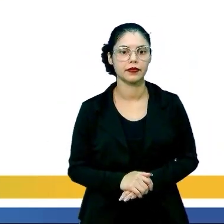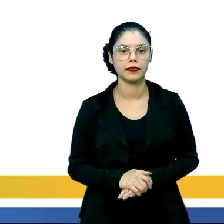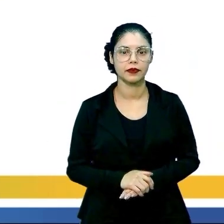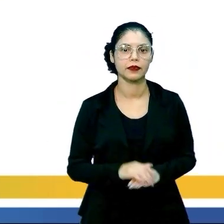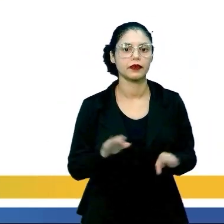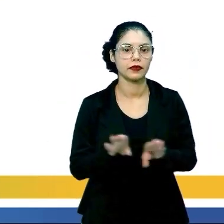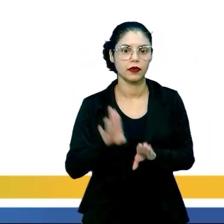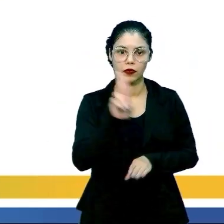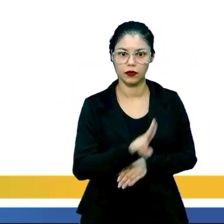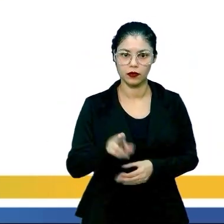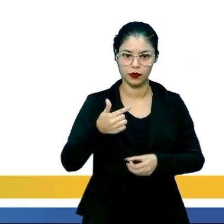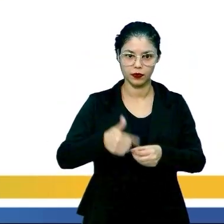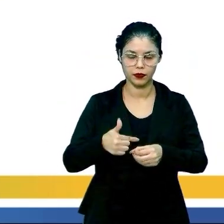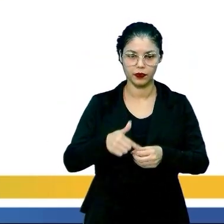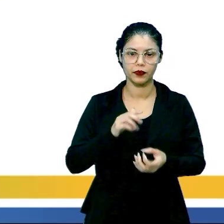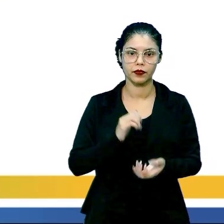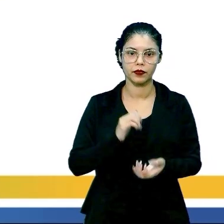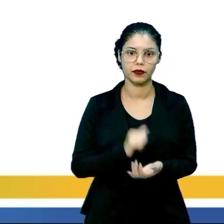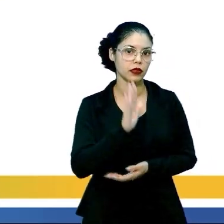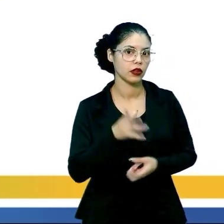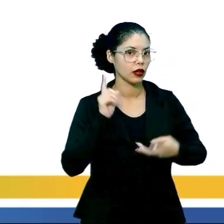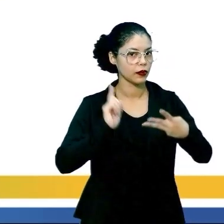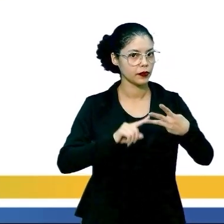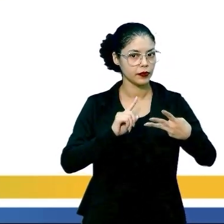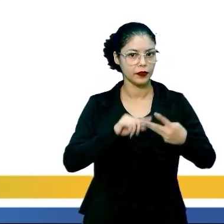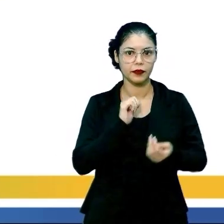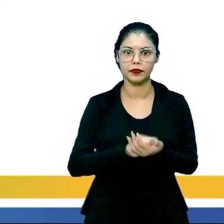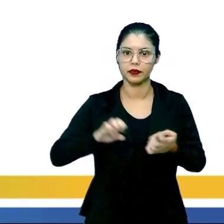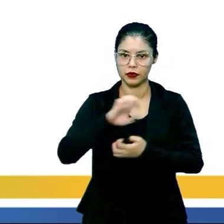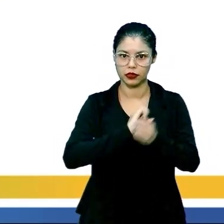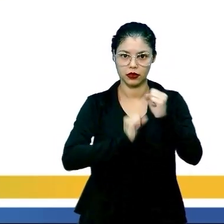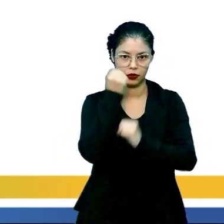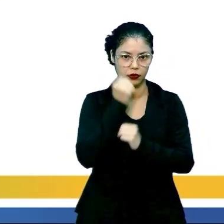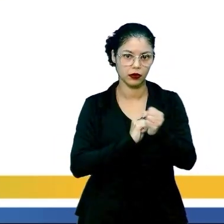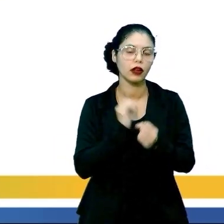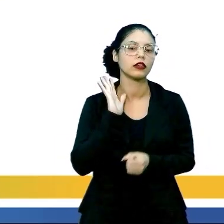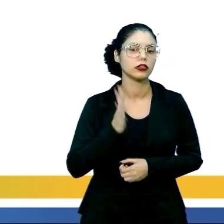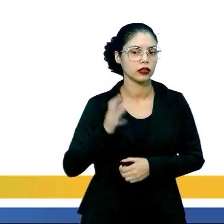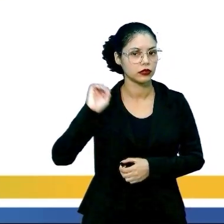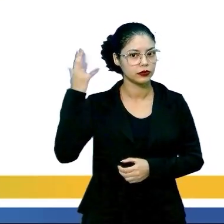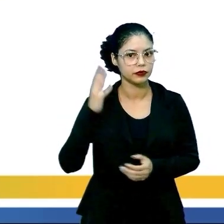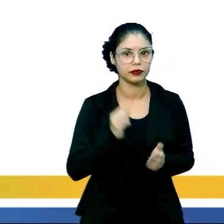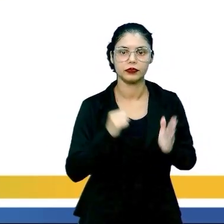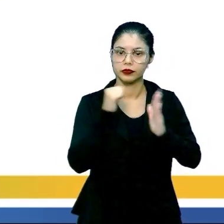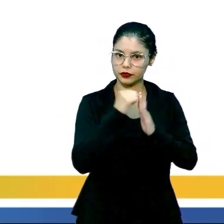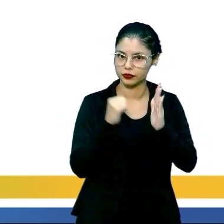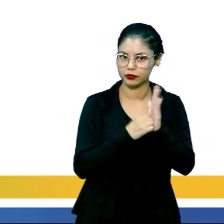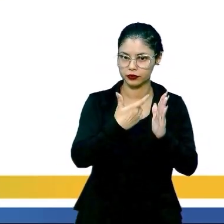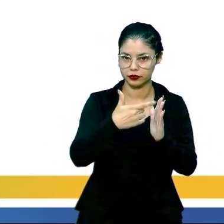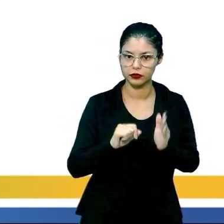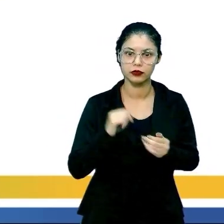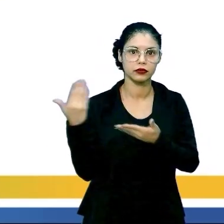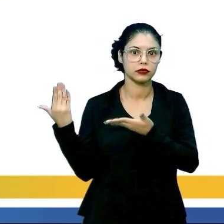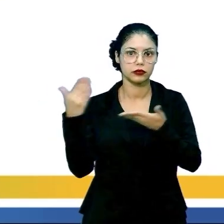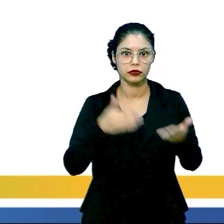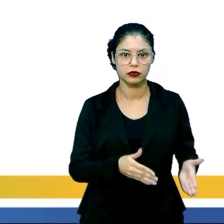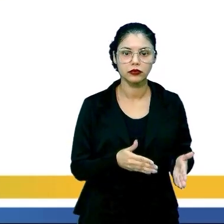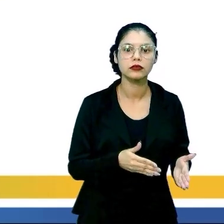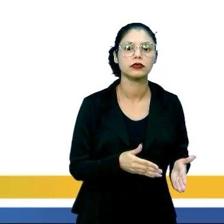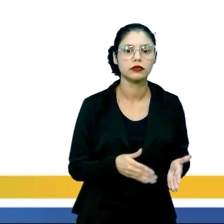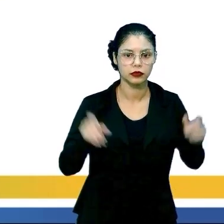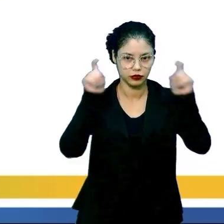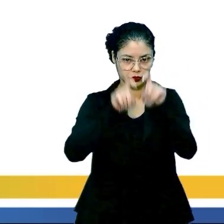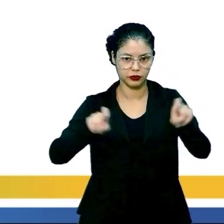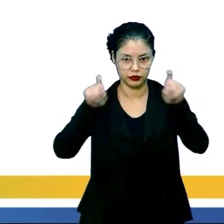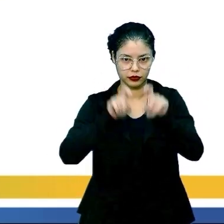e também o uso do petróleo. Já a terceira revolução industrial é mais recente, ela marca a chegada dos computadores, né, da tecnologia